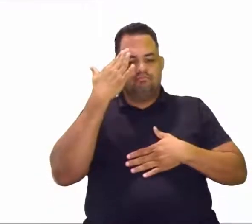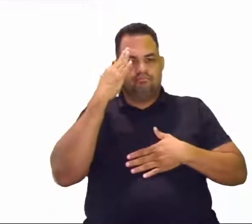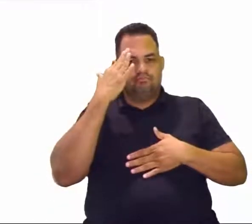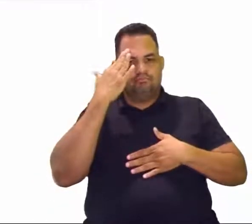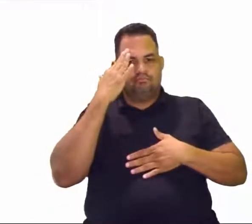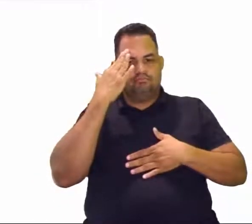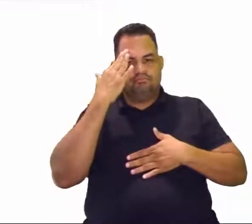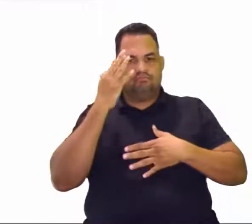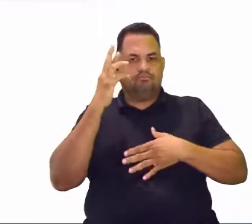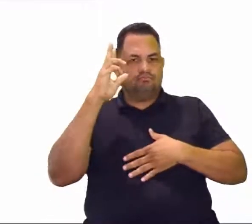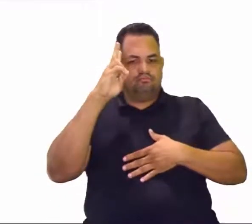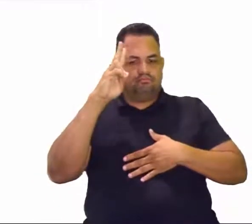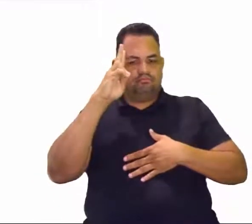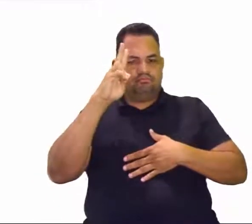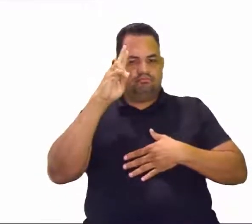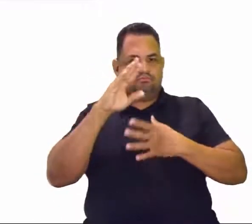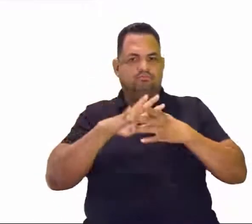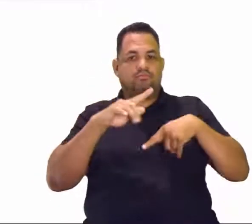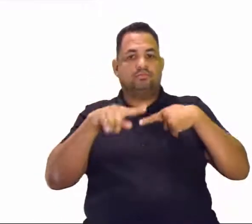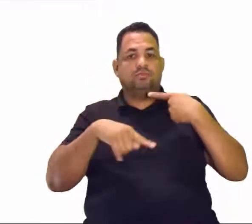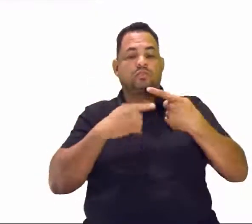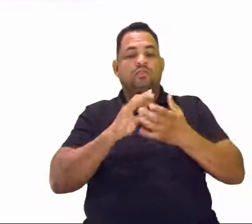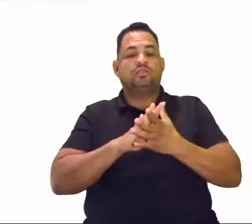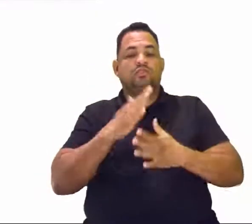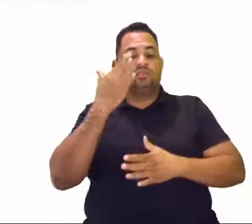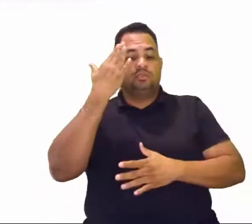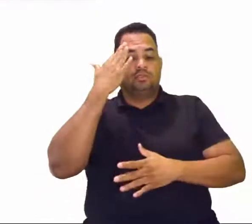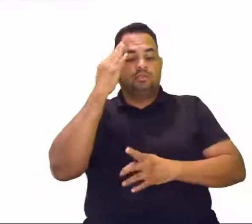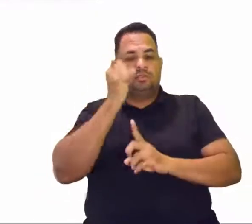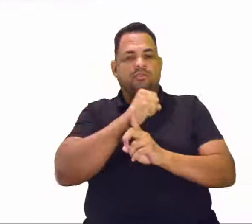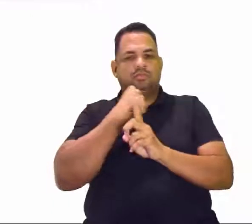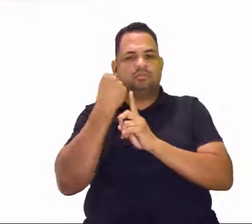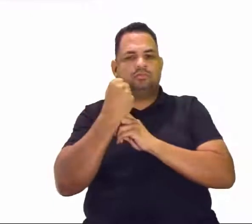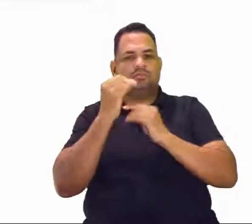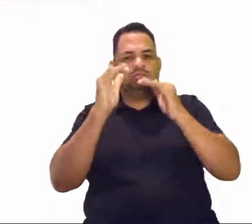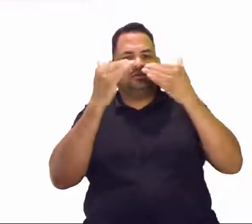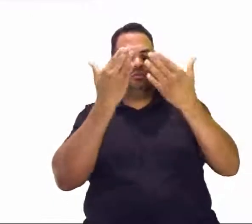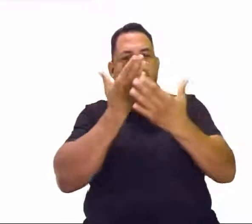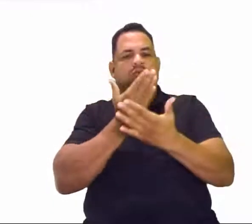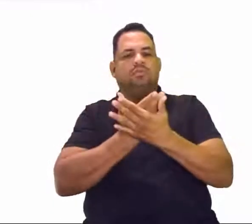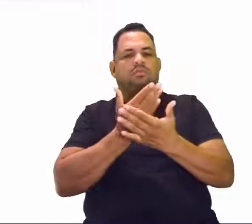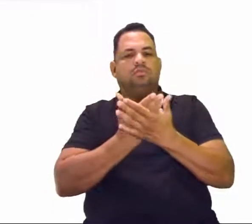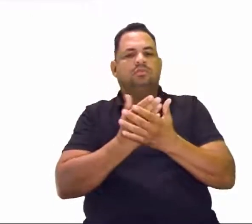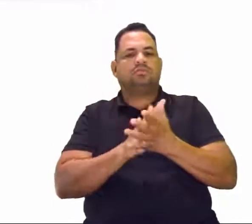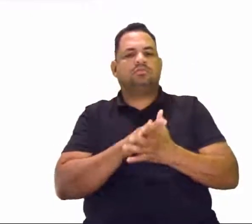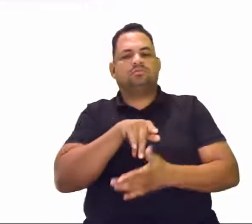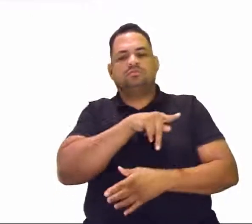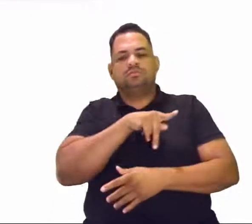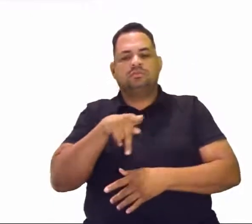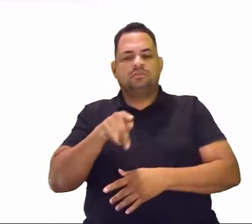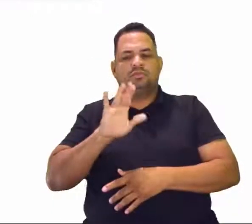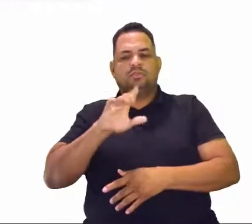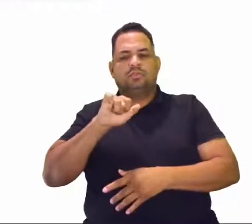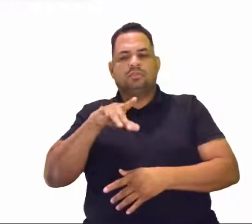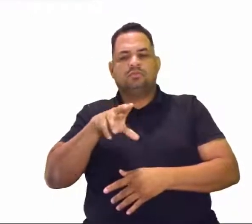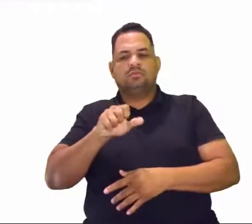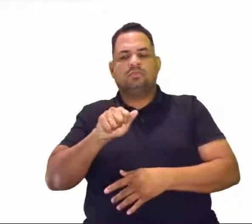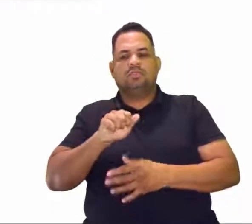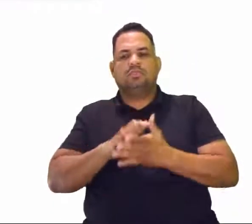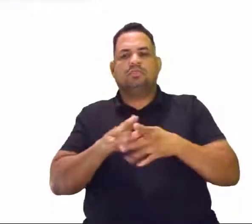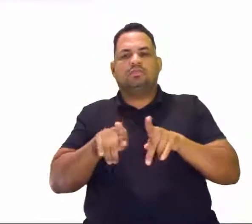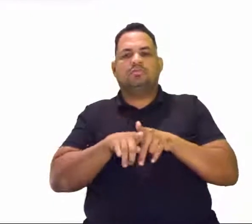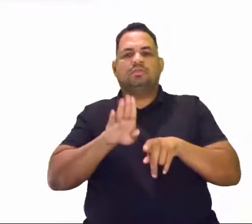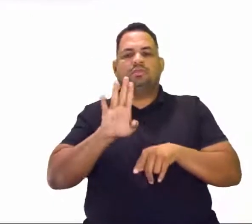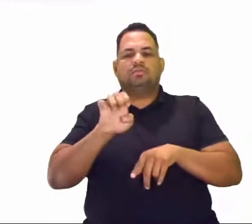sociologia tá então preste atenção lá nas aulas do professor orismar o professor Beto que vai colaborar